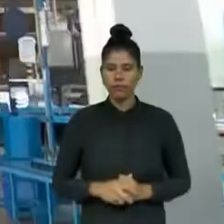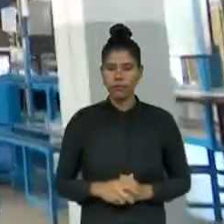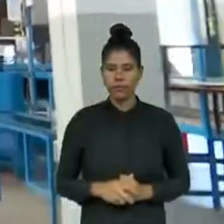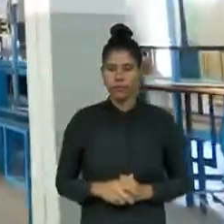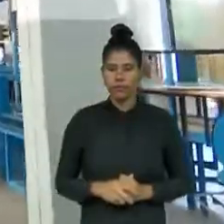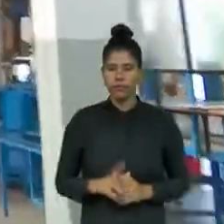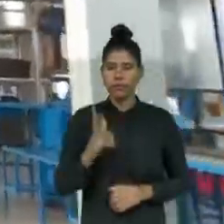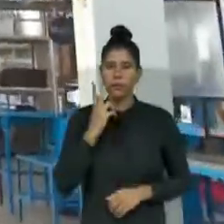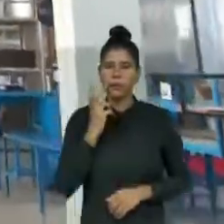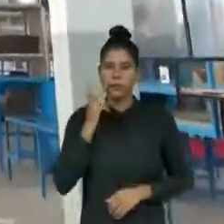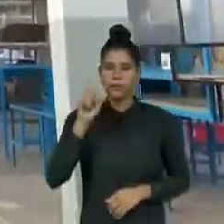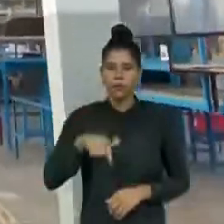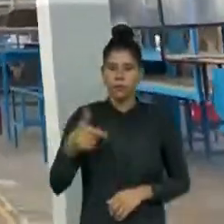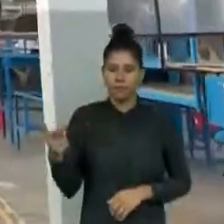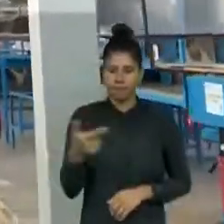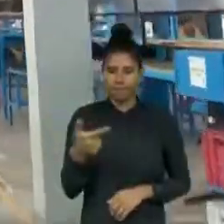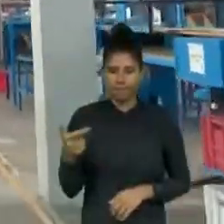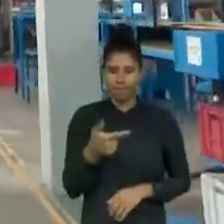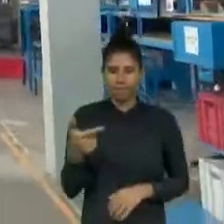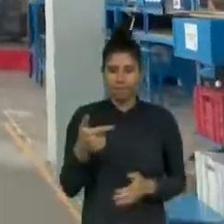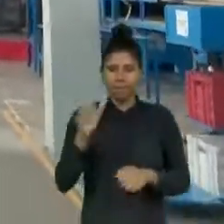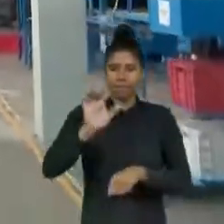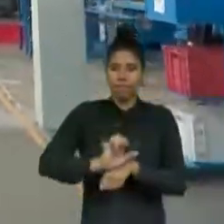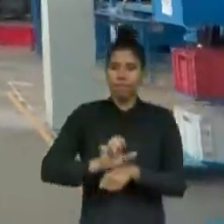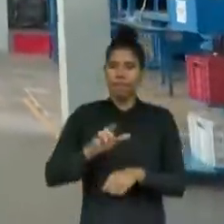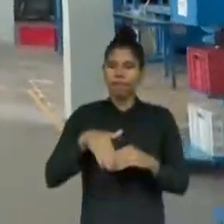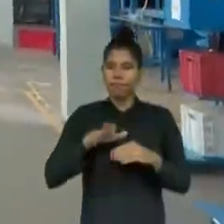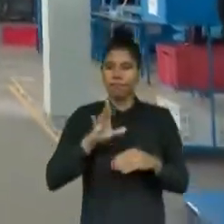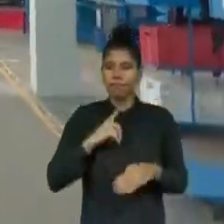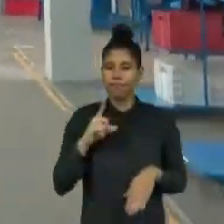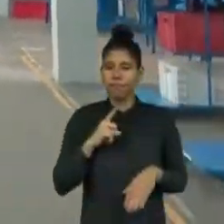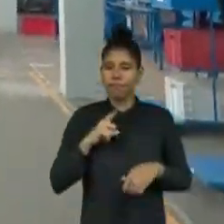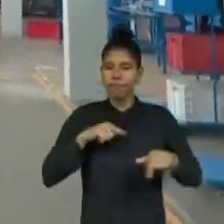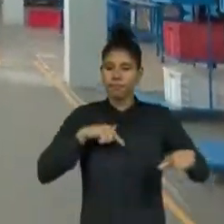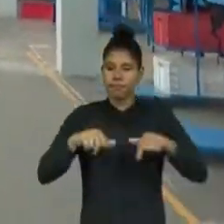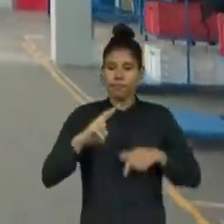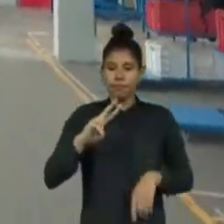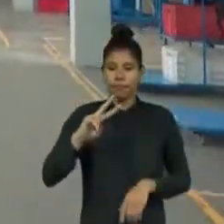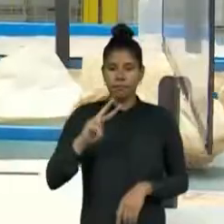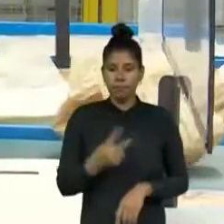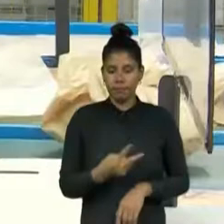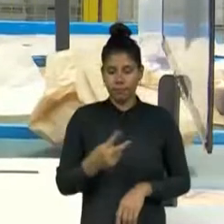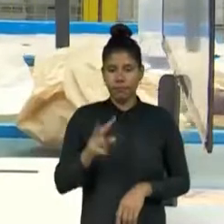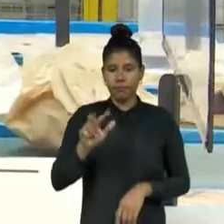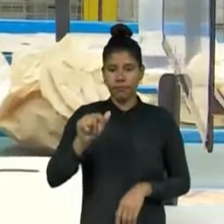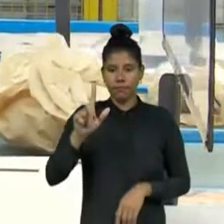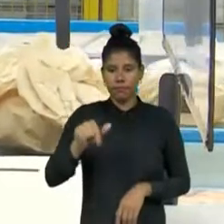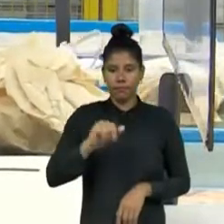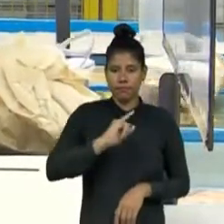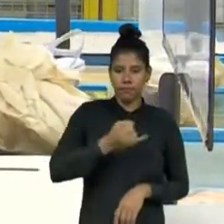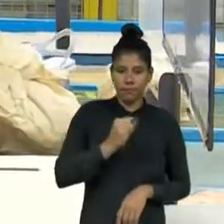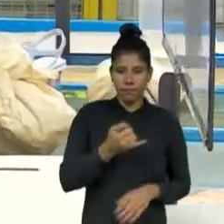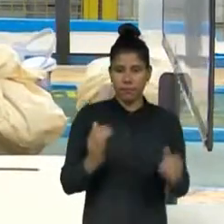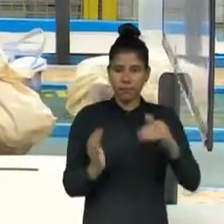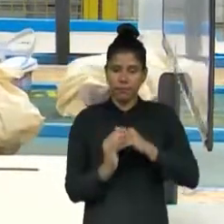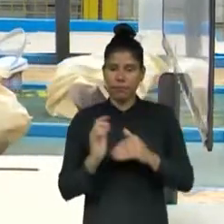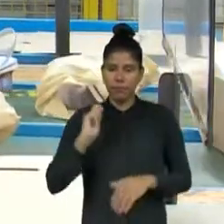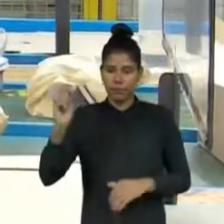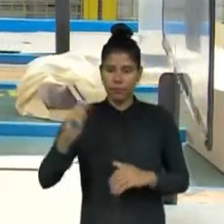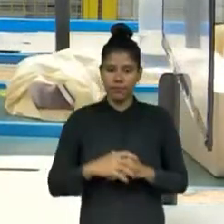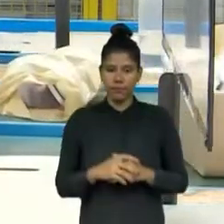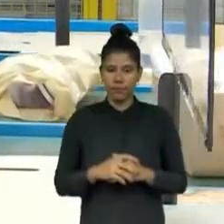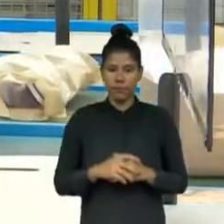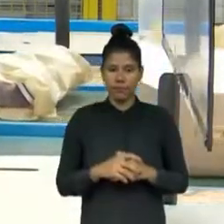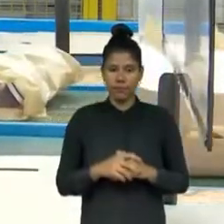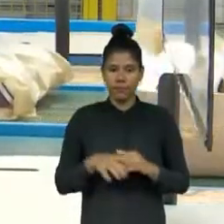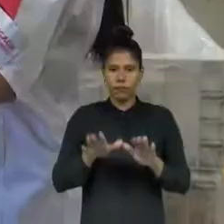que mais emprega no setor no país, com quase 2 mil vagas geradas entre janeiro e abril. Nas fábricas de calçados